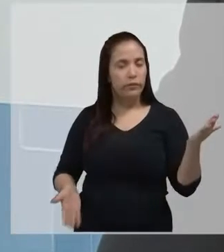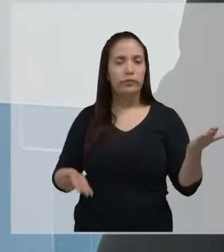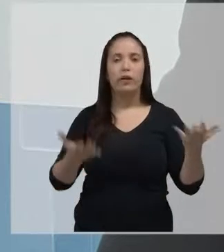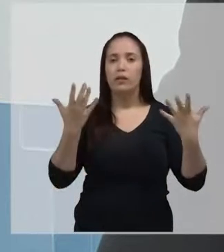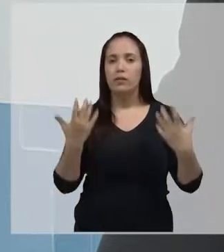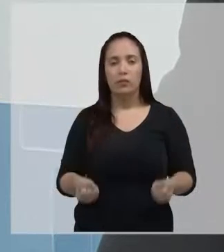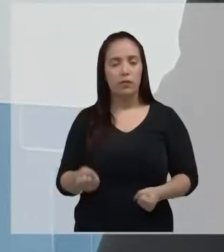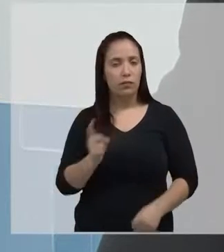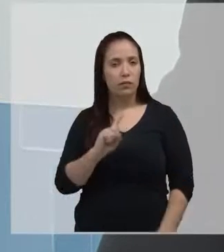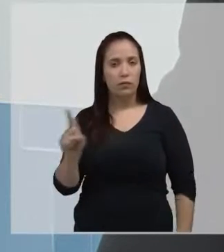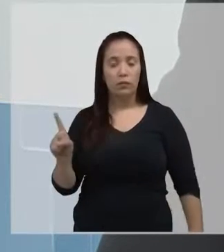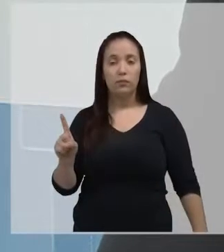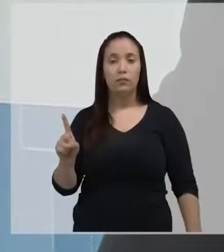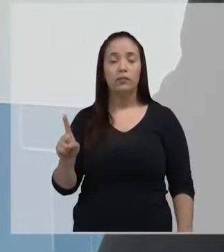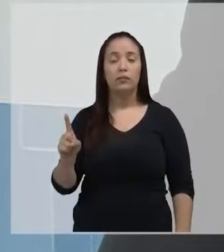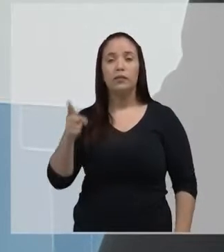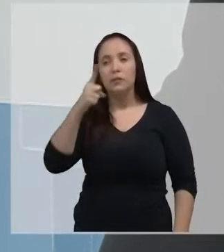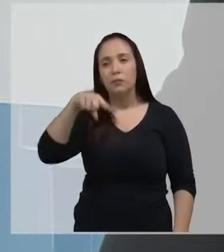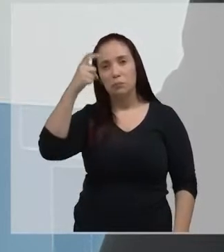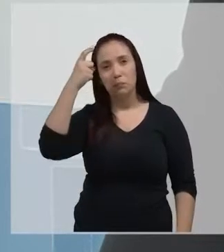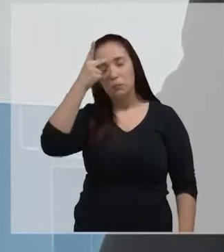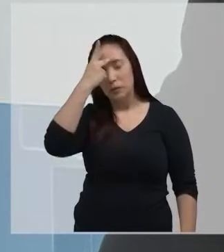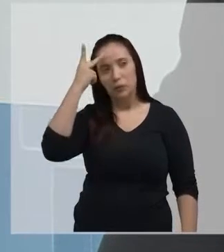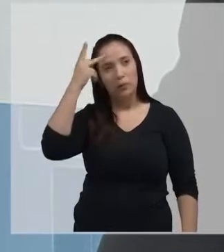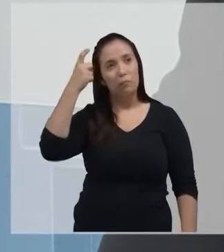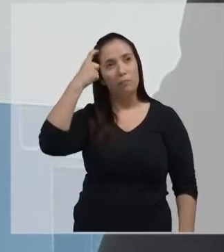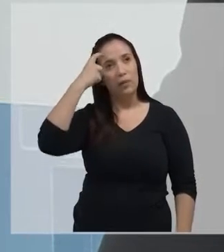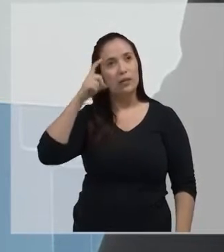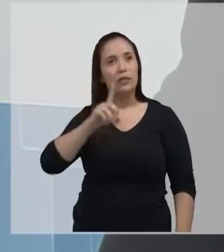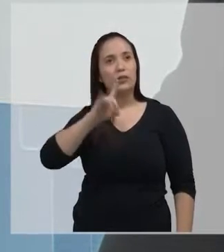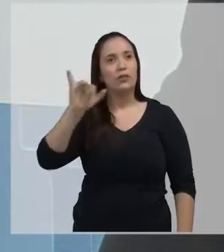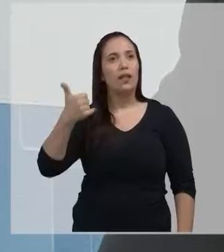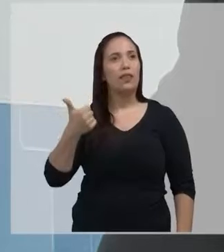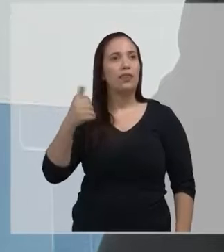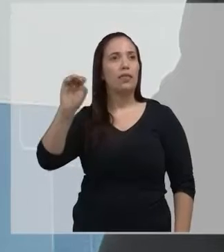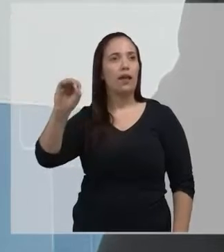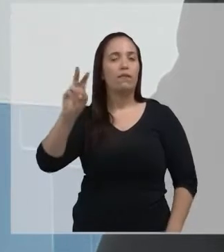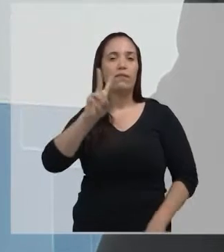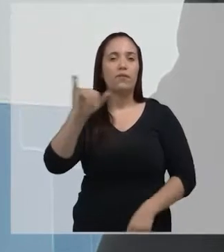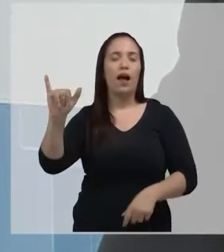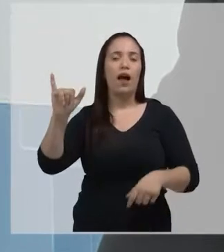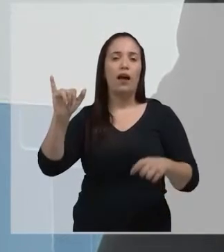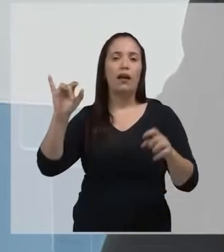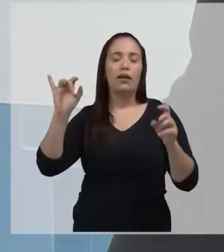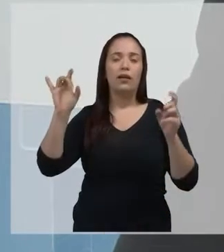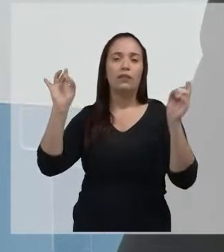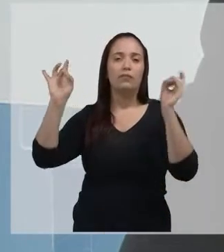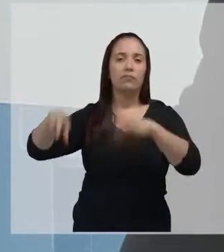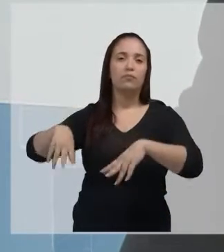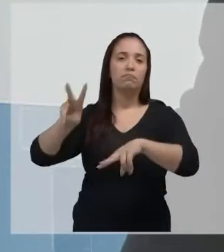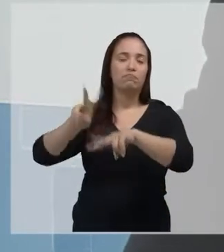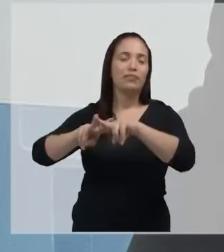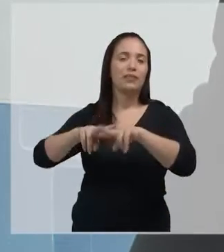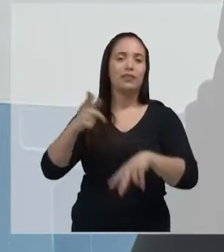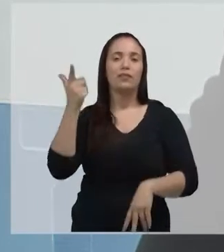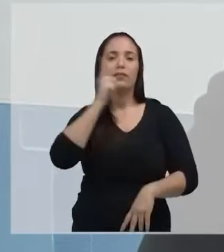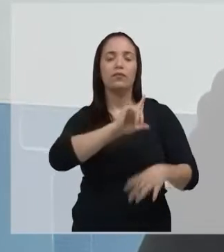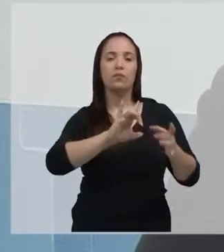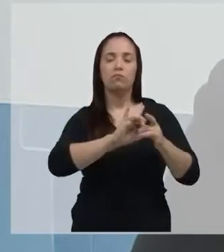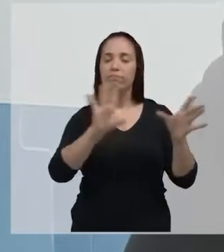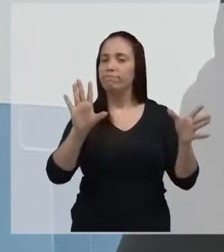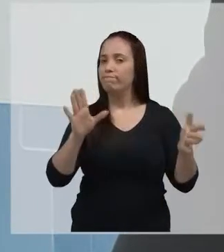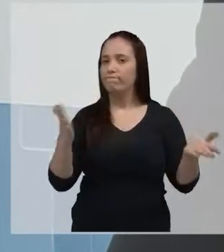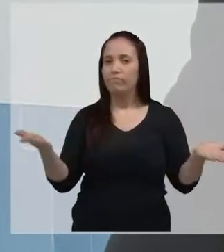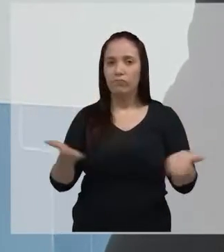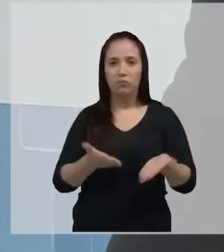E aí quem tinha esperança que o Lula saia dia 10 e reacendia a chama dele poder ser candidato, hoje está igual o cachorro que cai